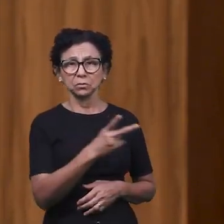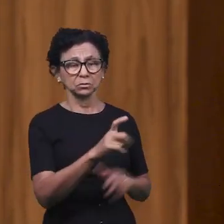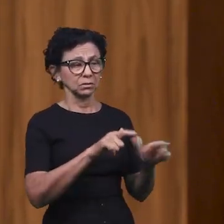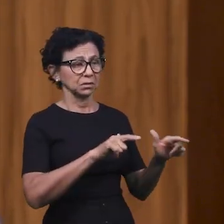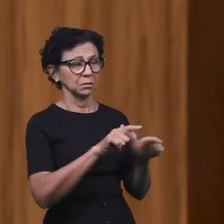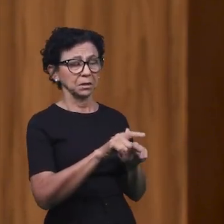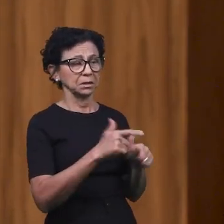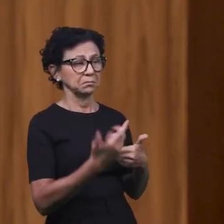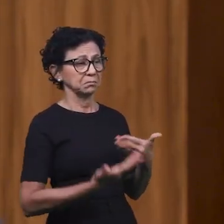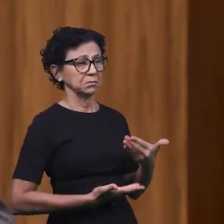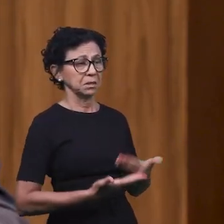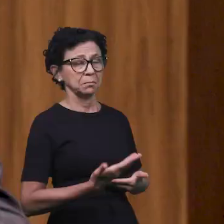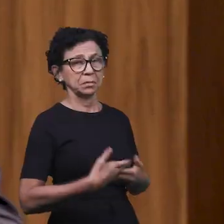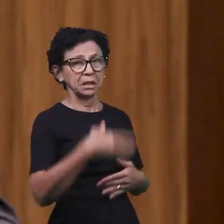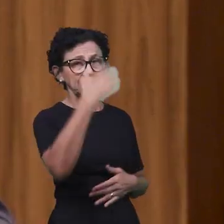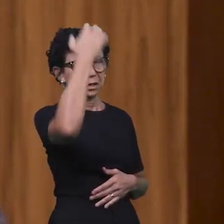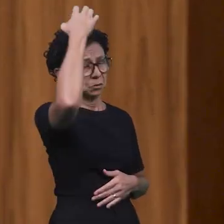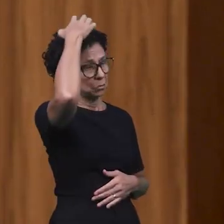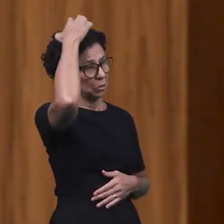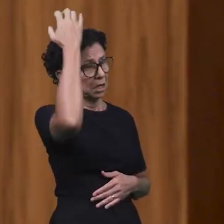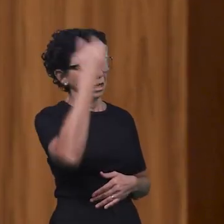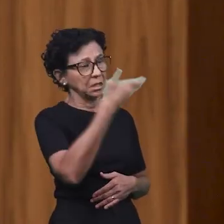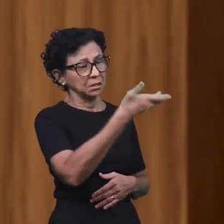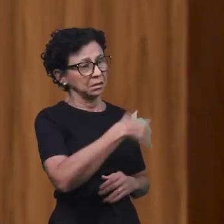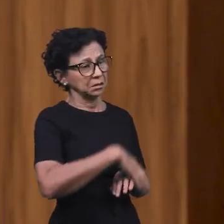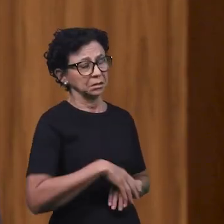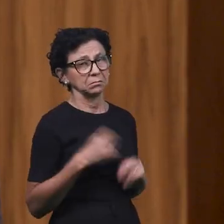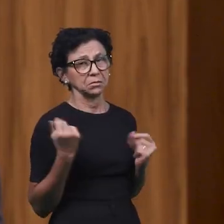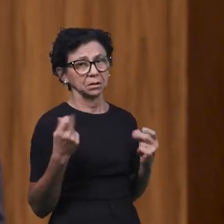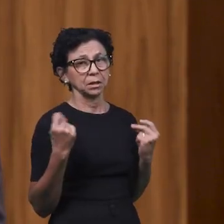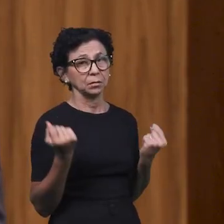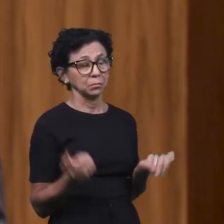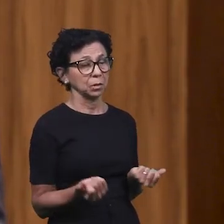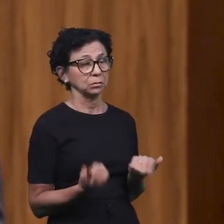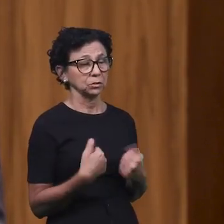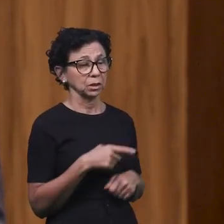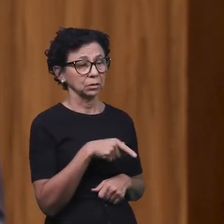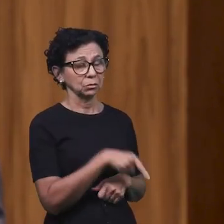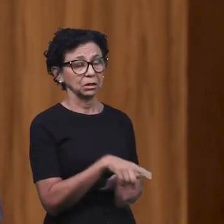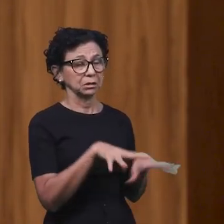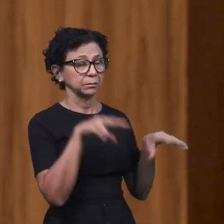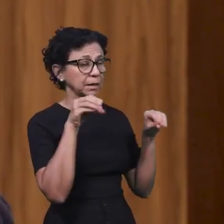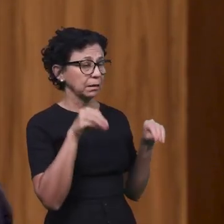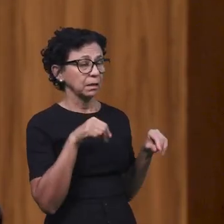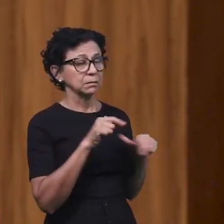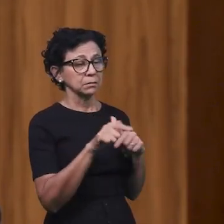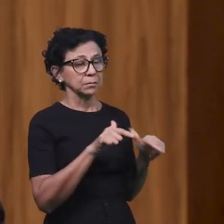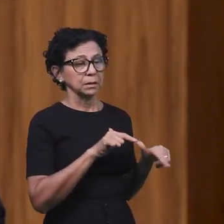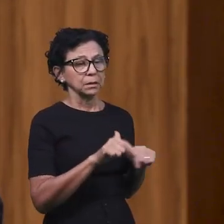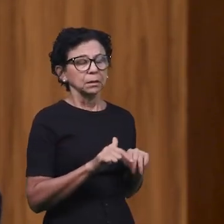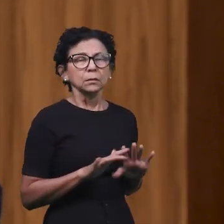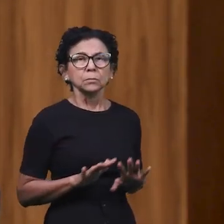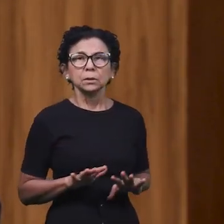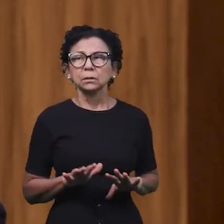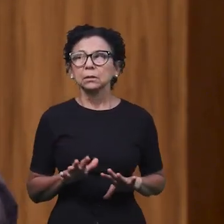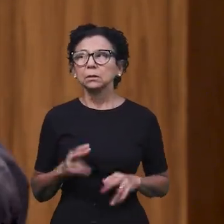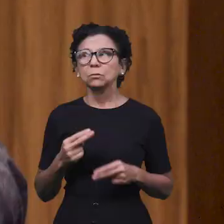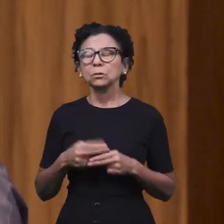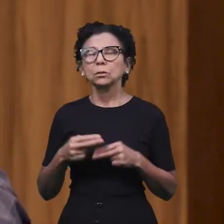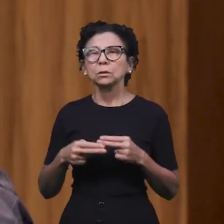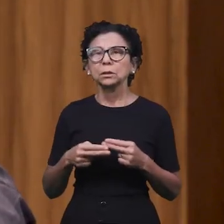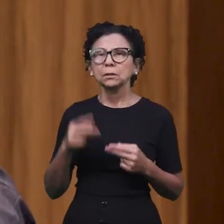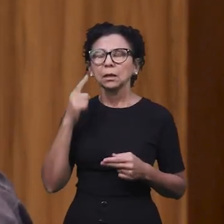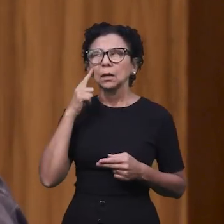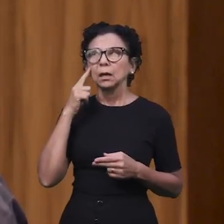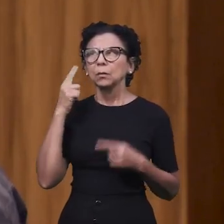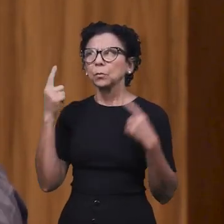rei, aqui fazendo o que eu estou fazendo já há algum tempo, e está tudo certo. Mas não, Neemias, quando ficou sabendo daquilo, ele resolveu